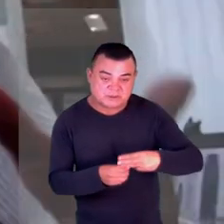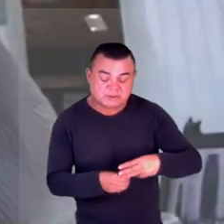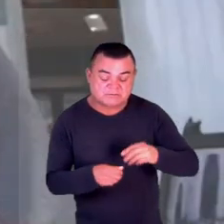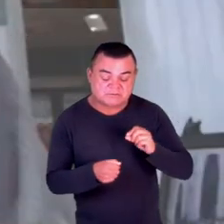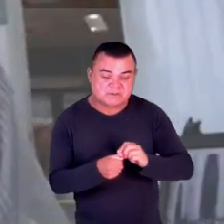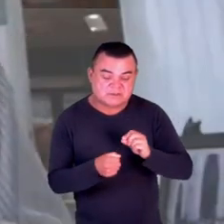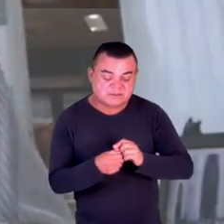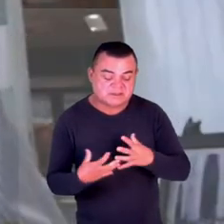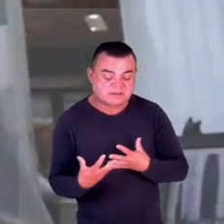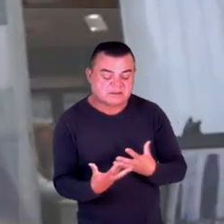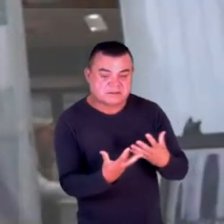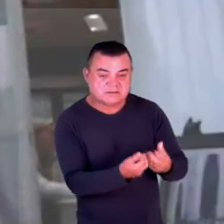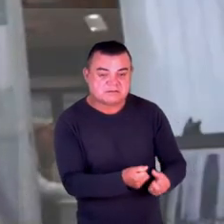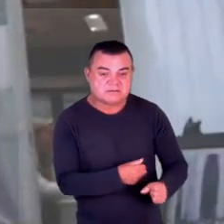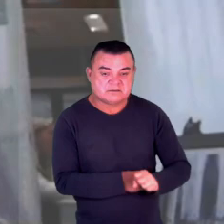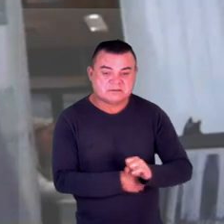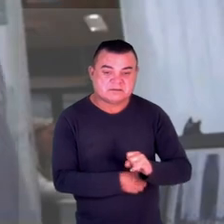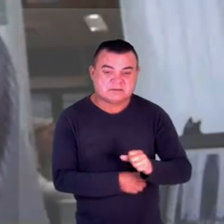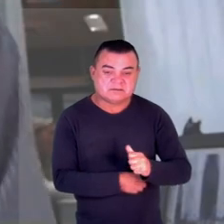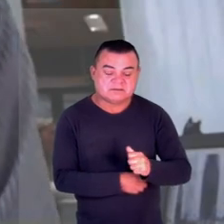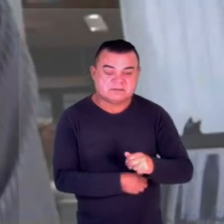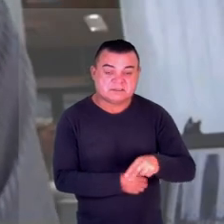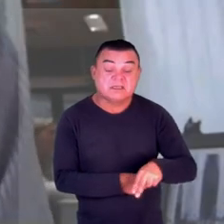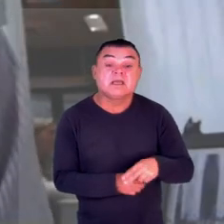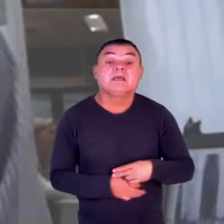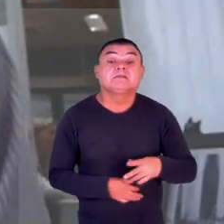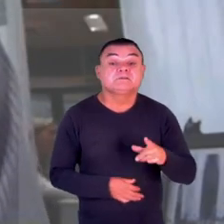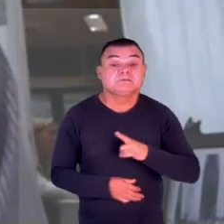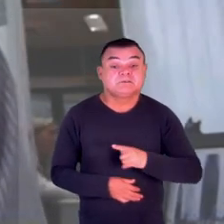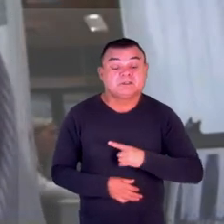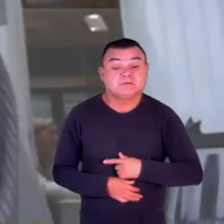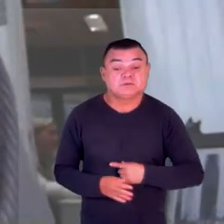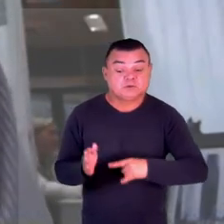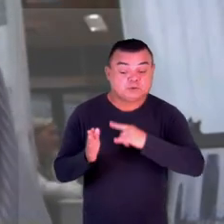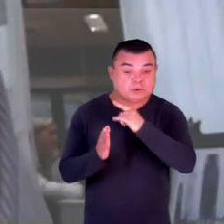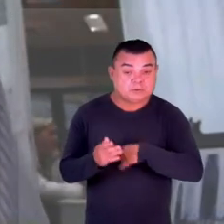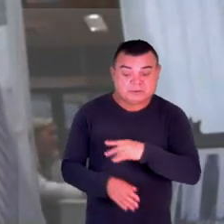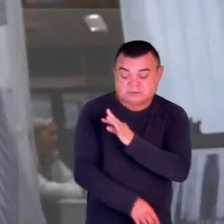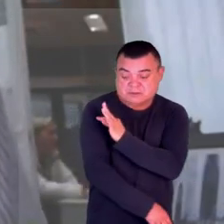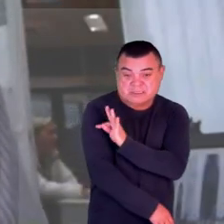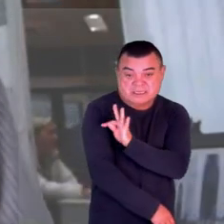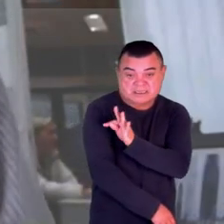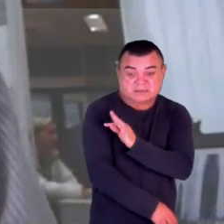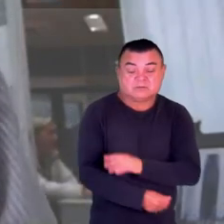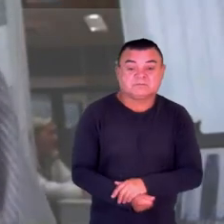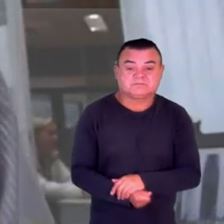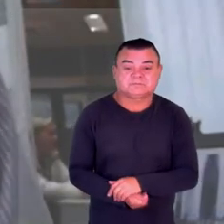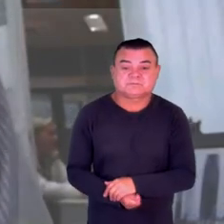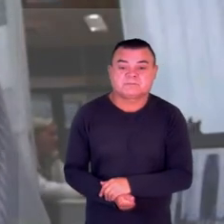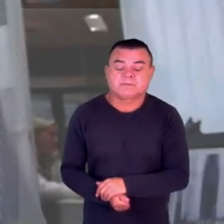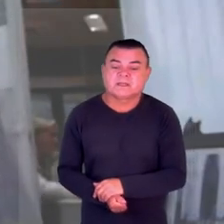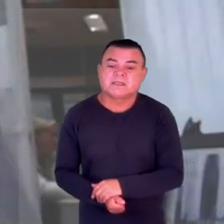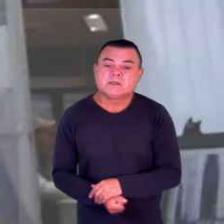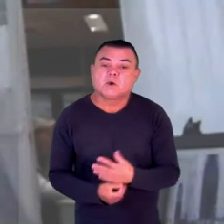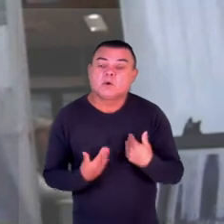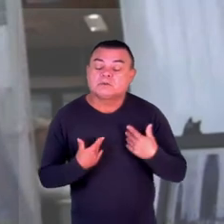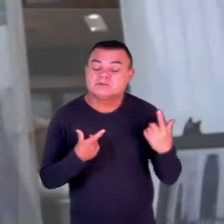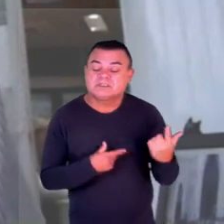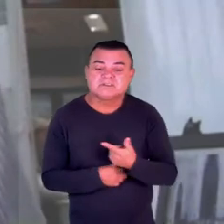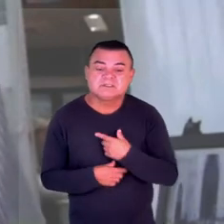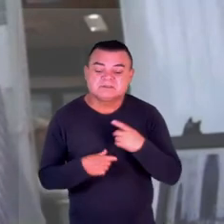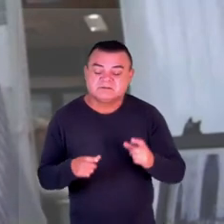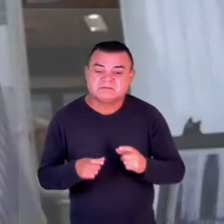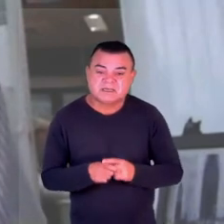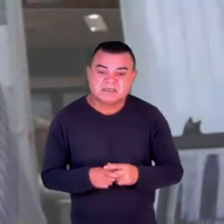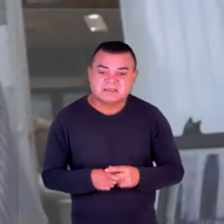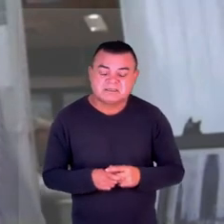cã e tal nós fizemos uma nota técnica onde Miriam querida miram Lago onde a gente faz essa